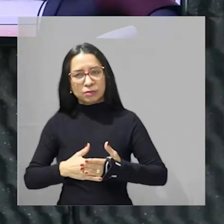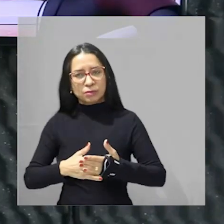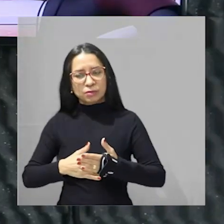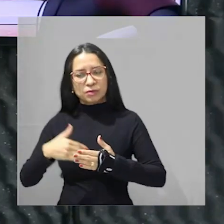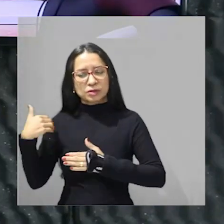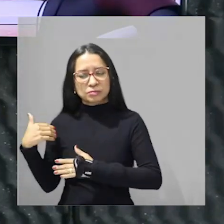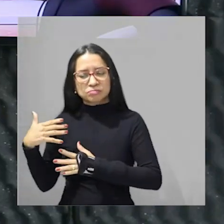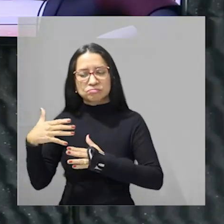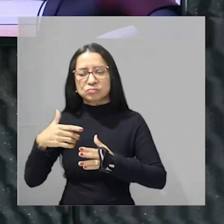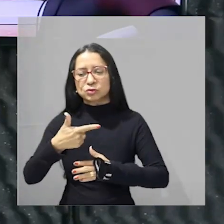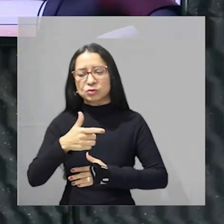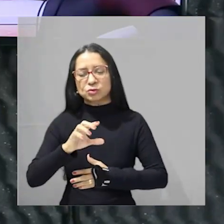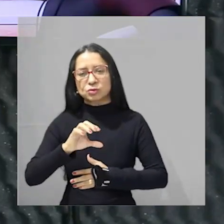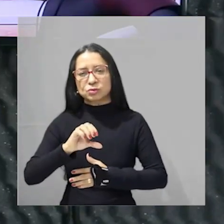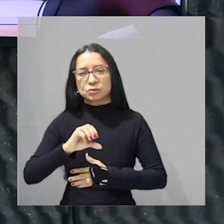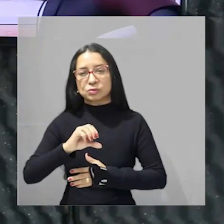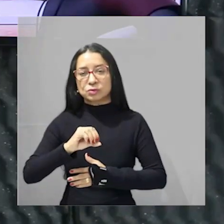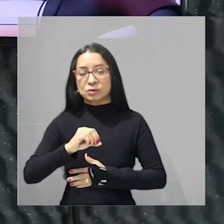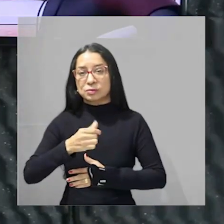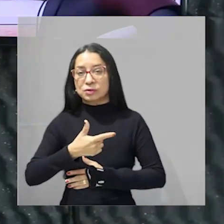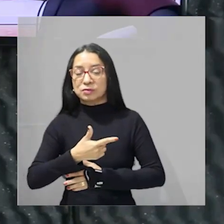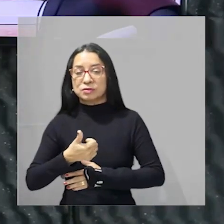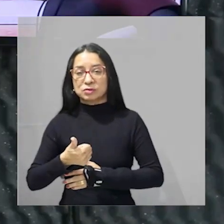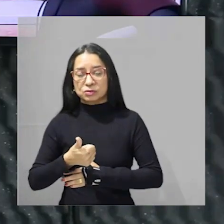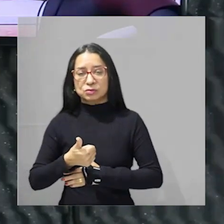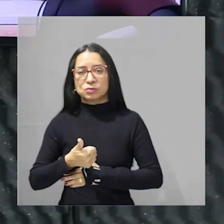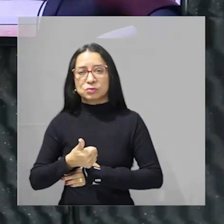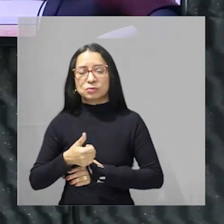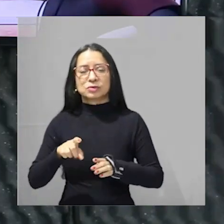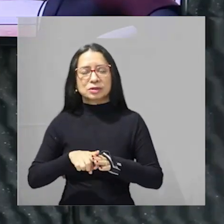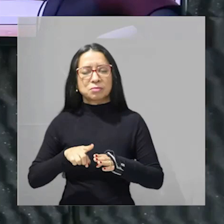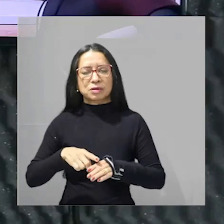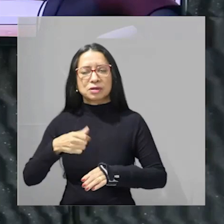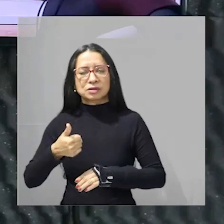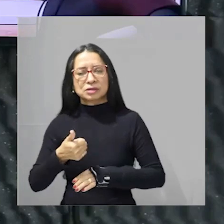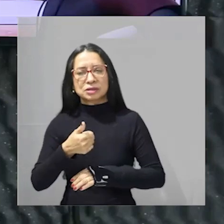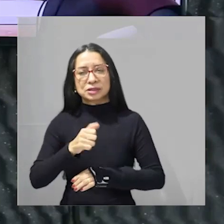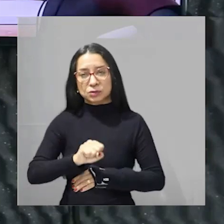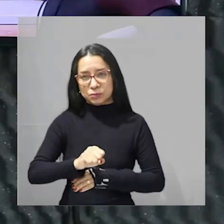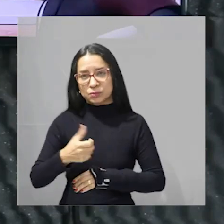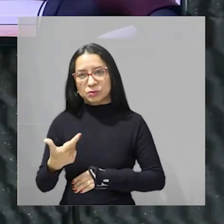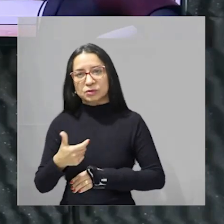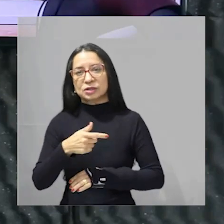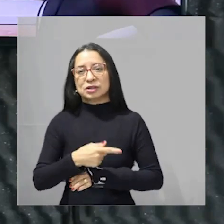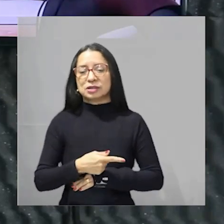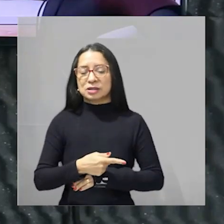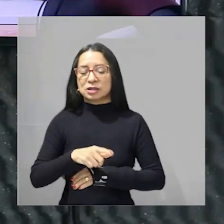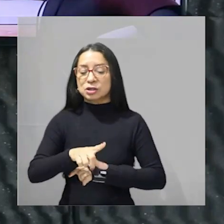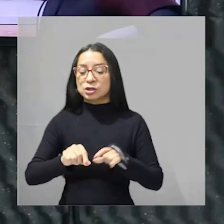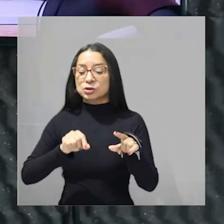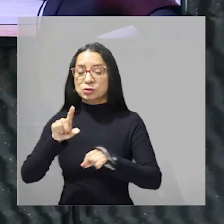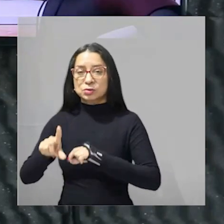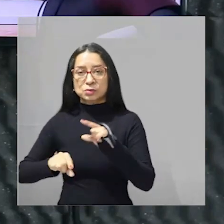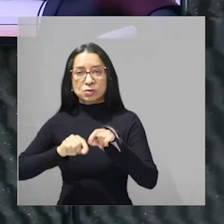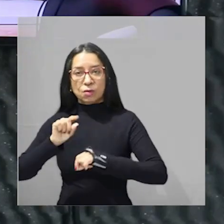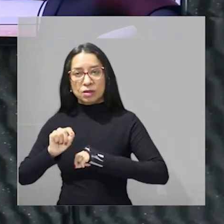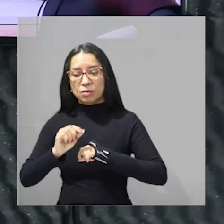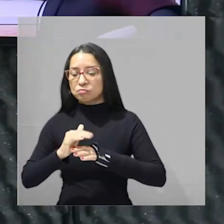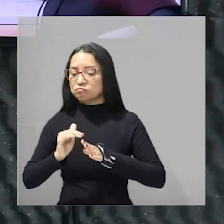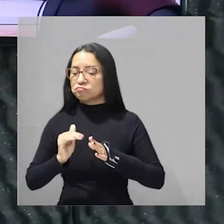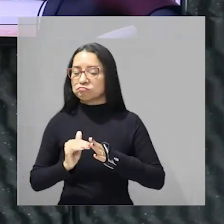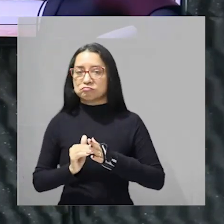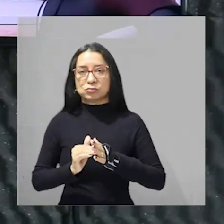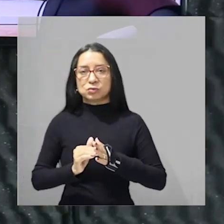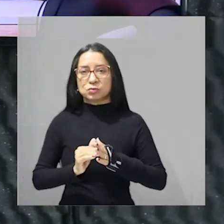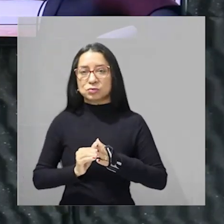Para baixo, aí levando em conta 2020, 19, 18, 17, fizemos uma seleção de todas essas provas,